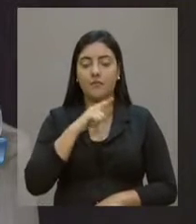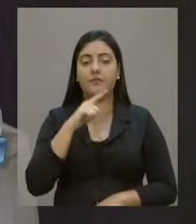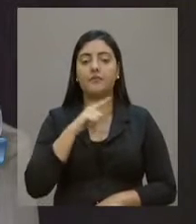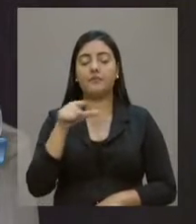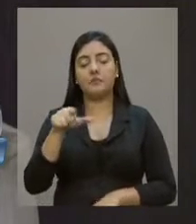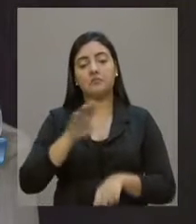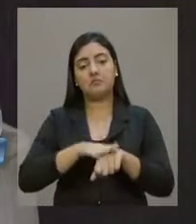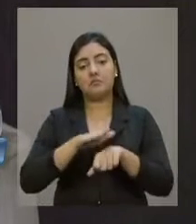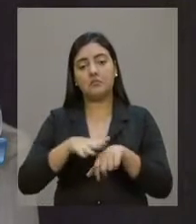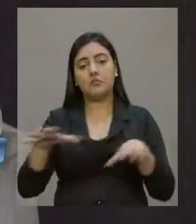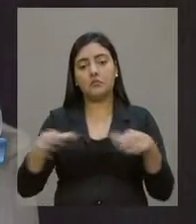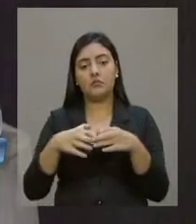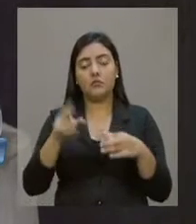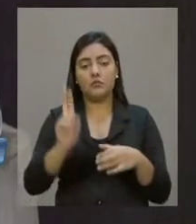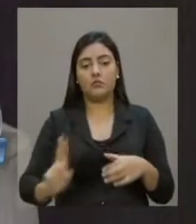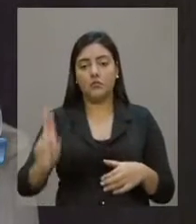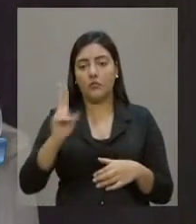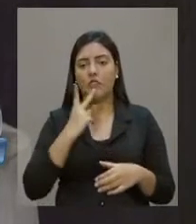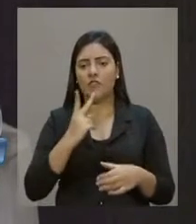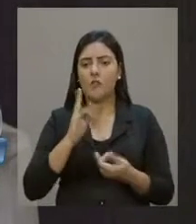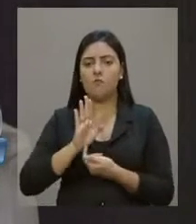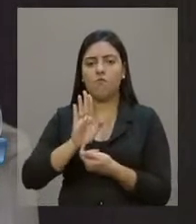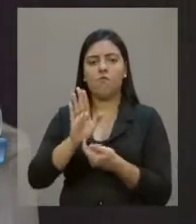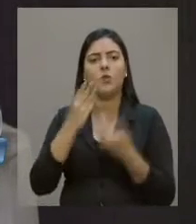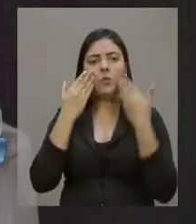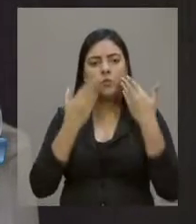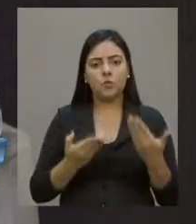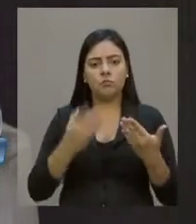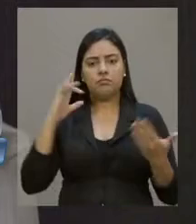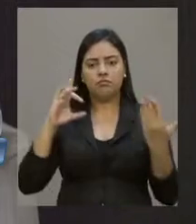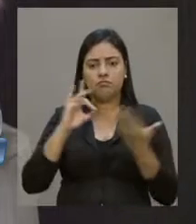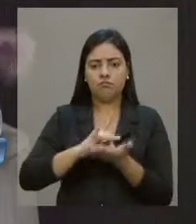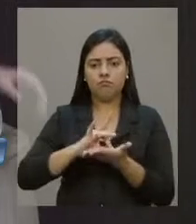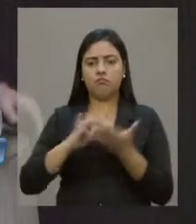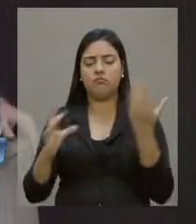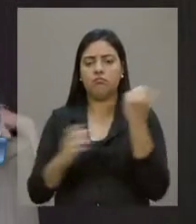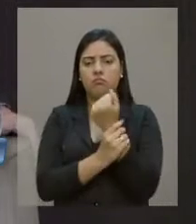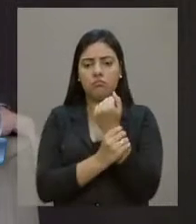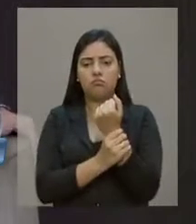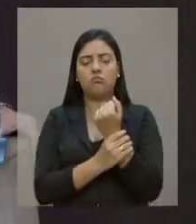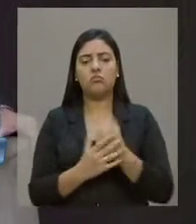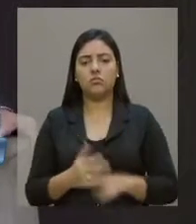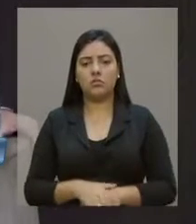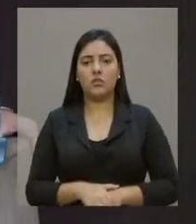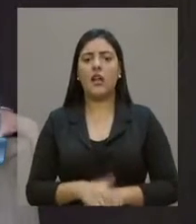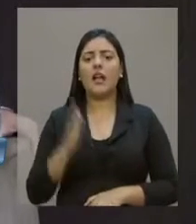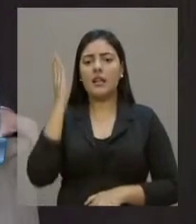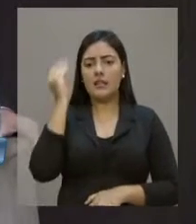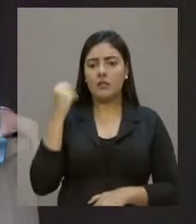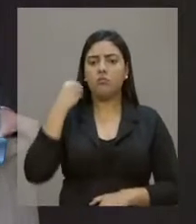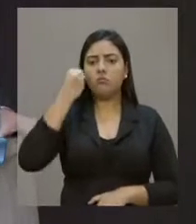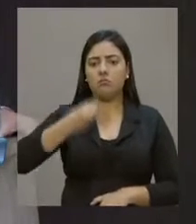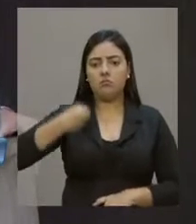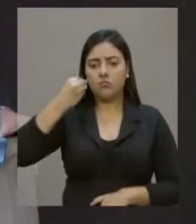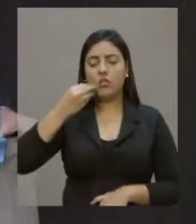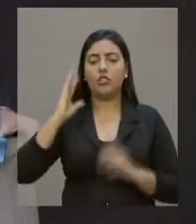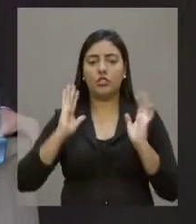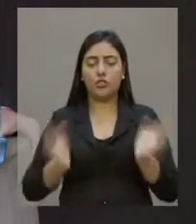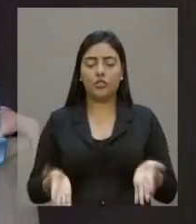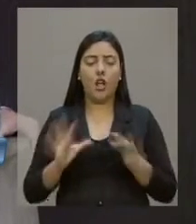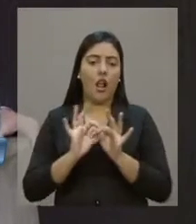se notabilizaram e se consolidaram como cidadelas do saber, né,